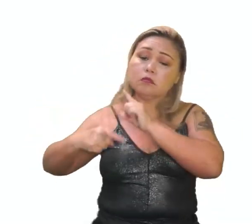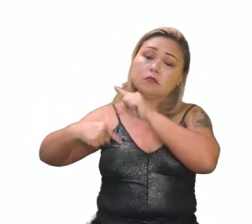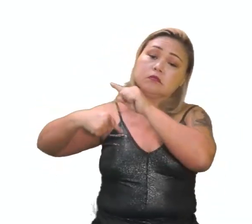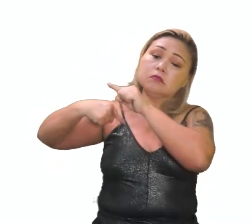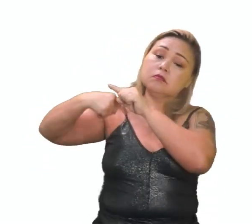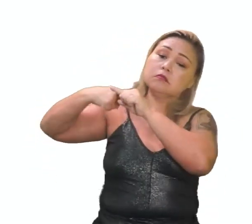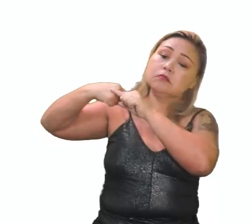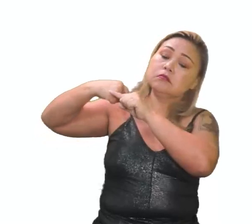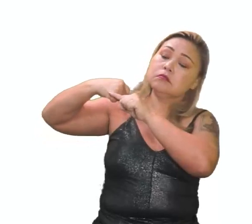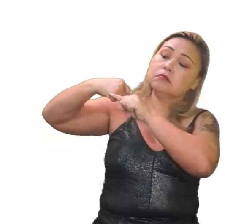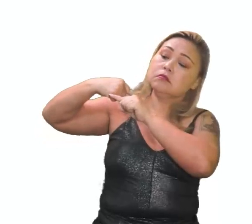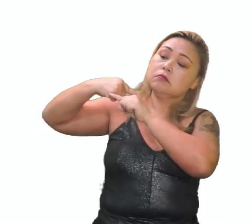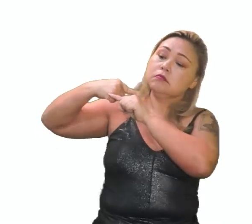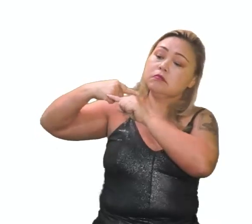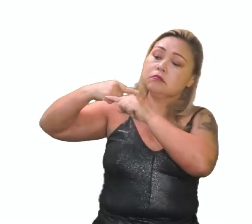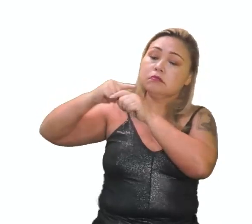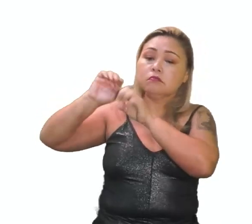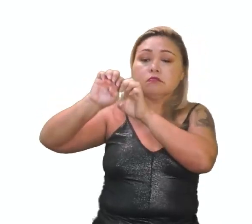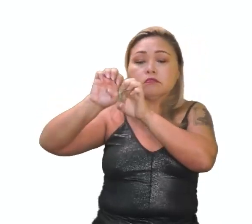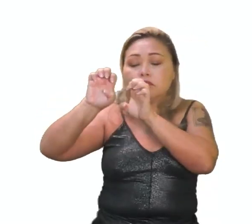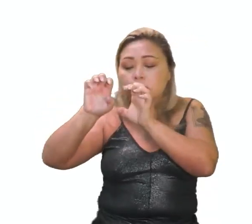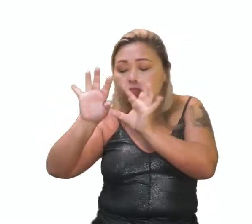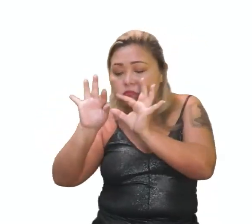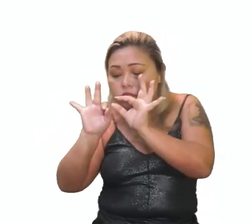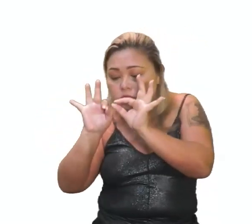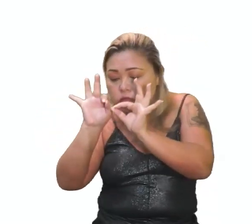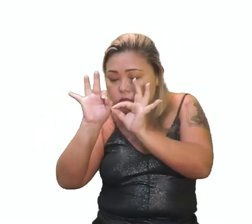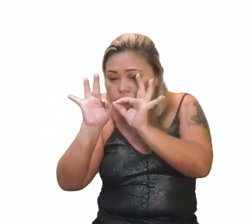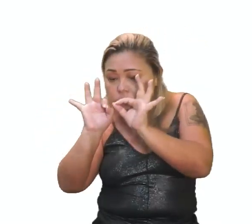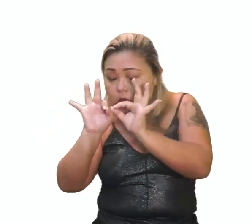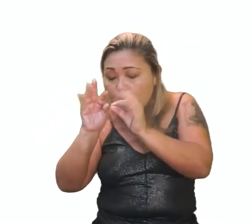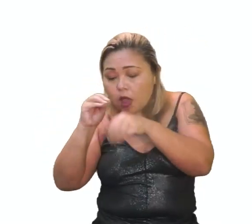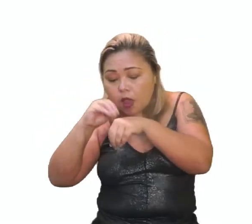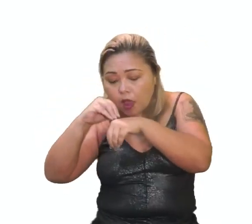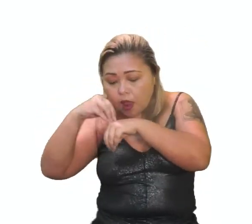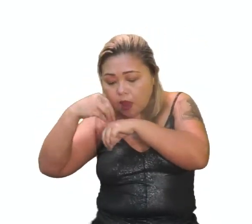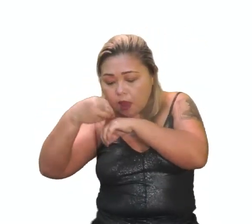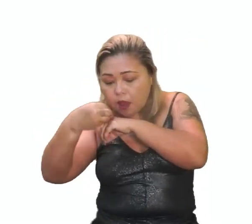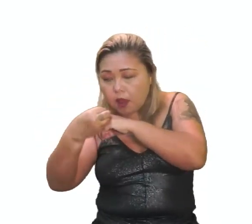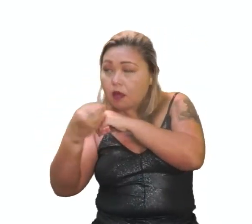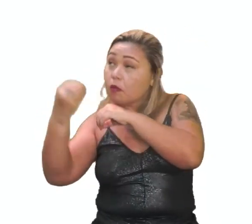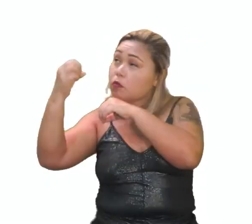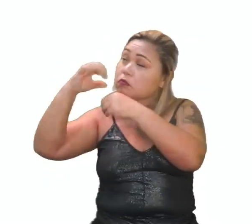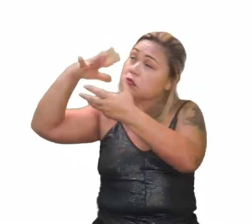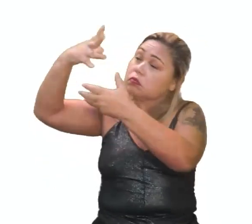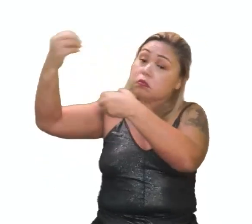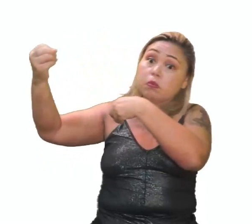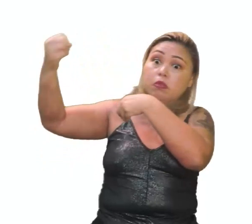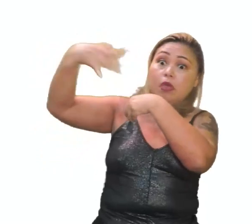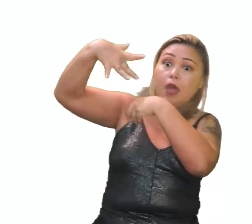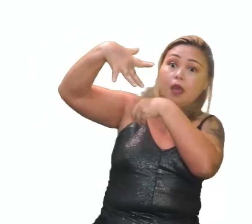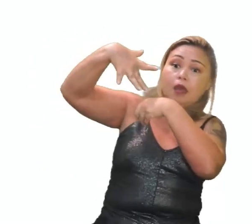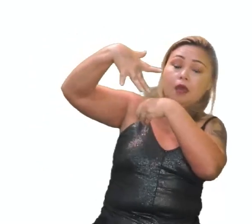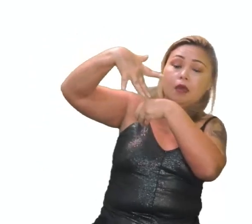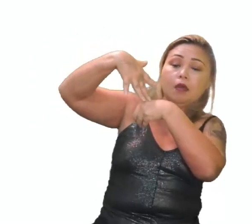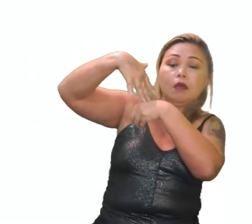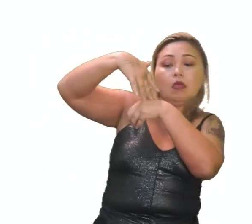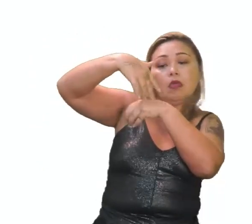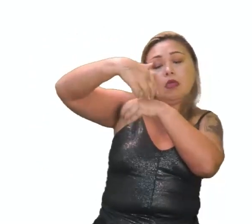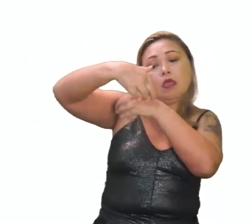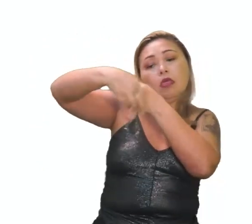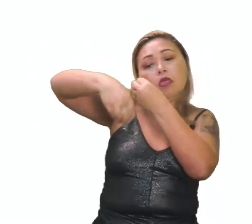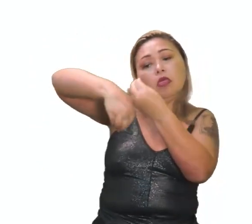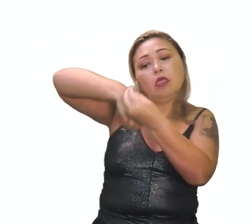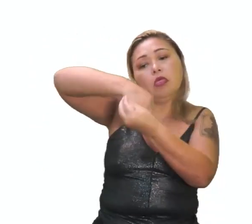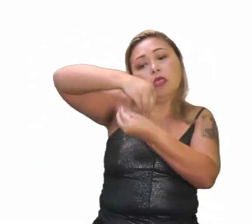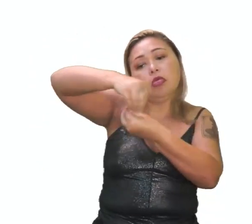oriunda de uma estrutura, né, de alguma moléculazinha que veio do espaço, e segundo eles, aminoácido caiu junto